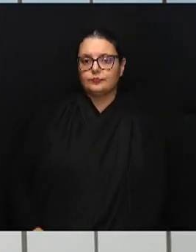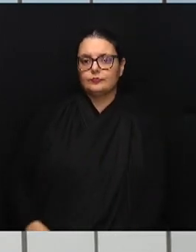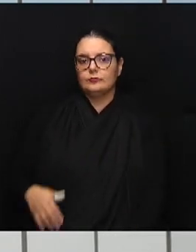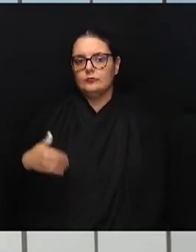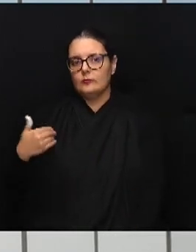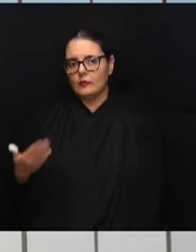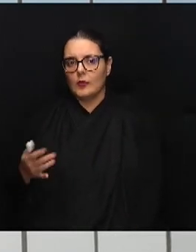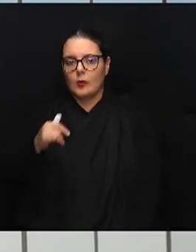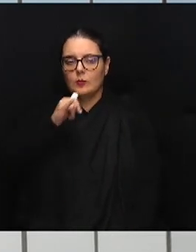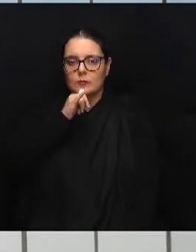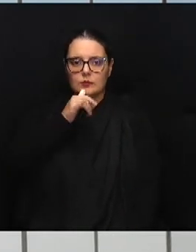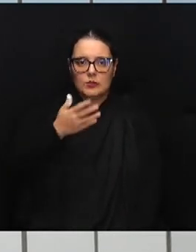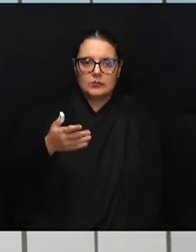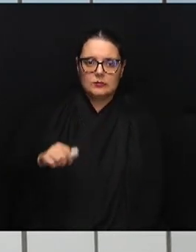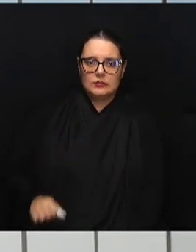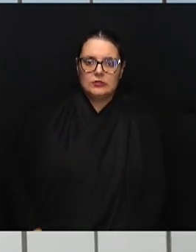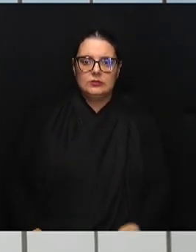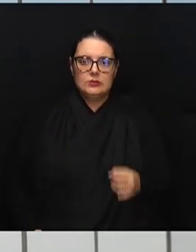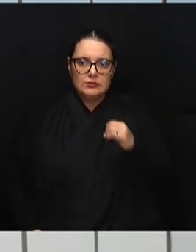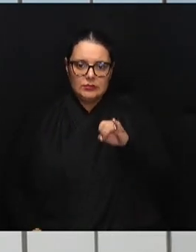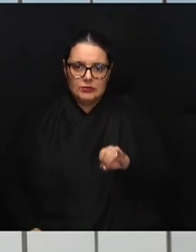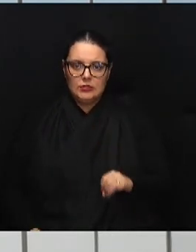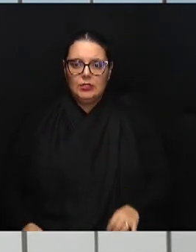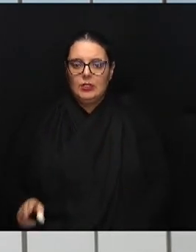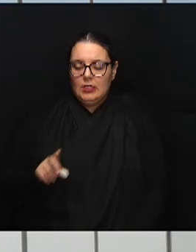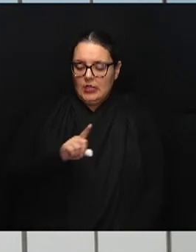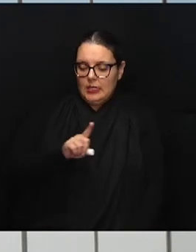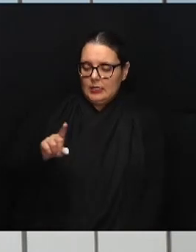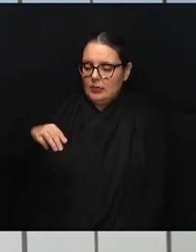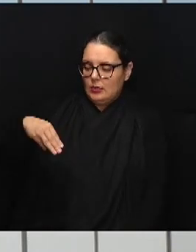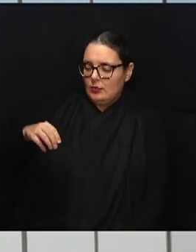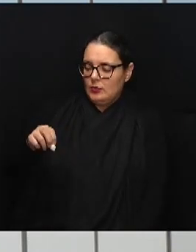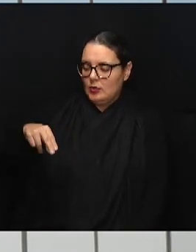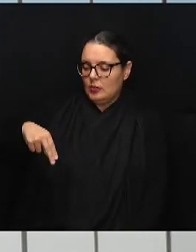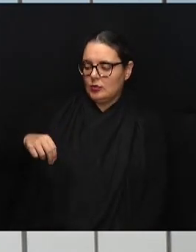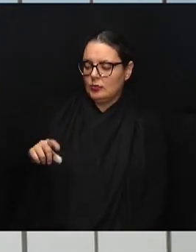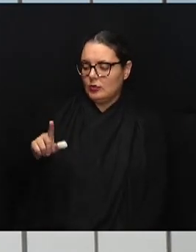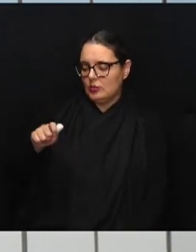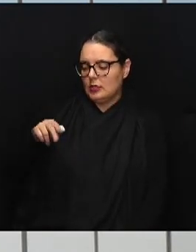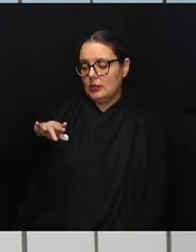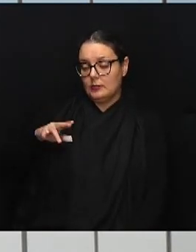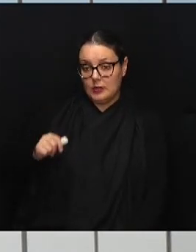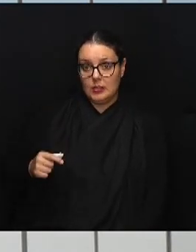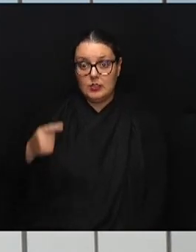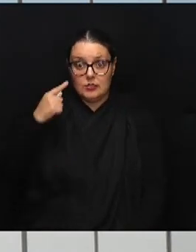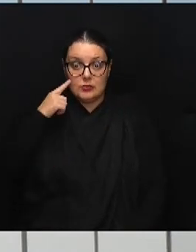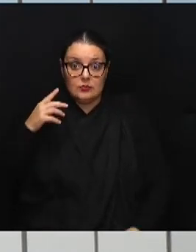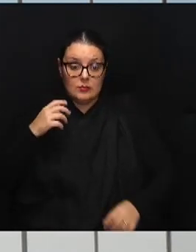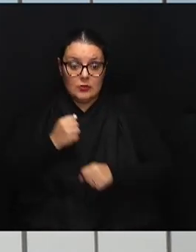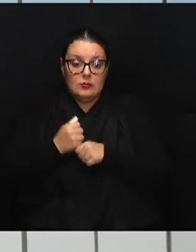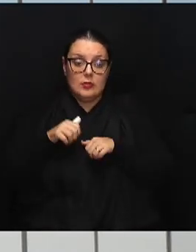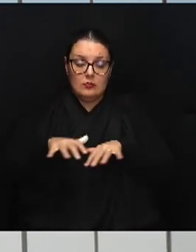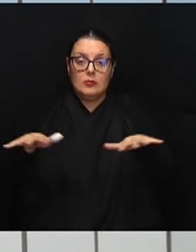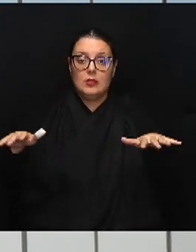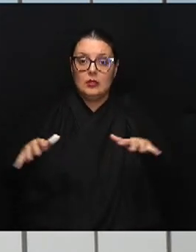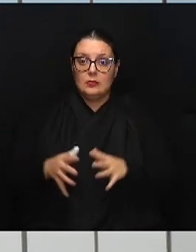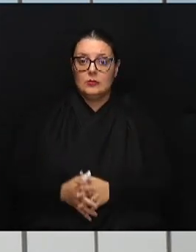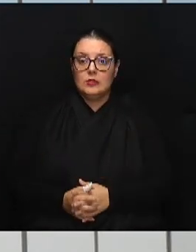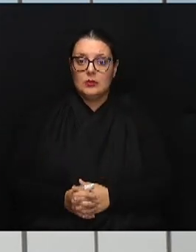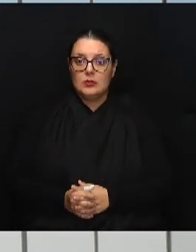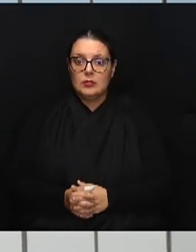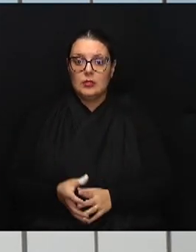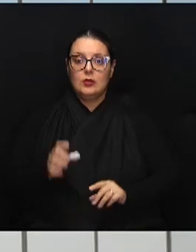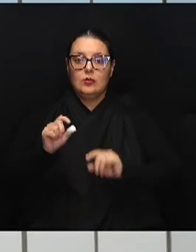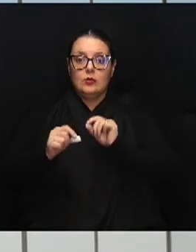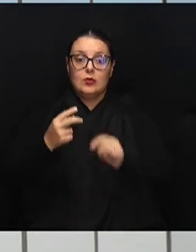Então, por exemplo, se a gente olhar o nome não monogamia de uma forma ampla, de uma forma mais geral, o que a